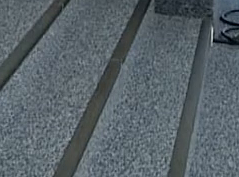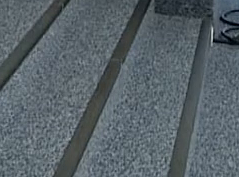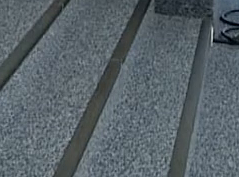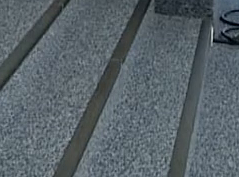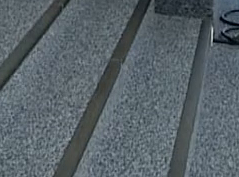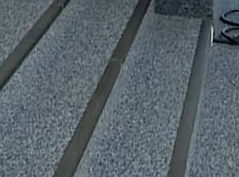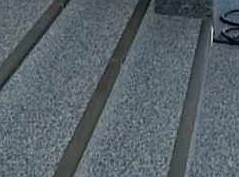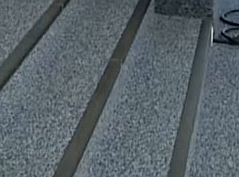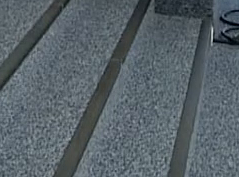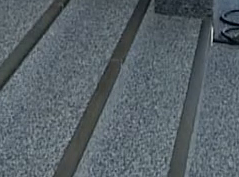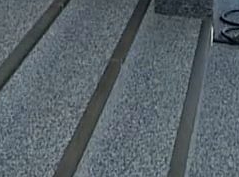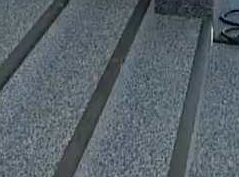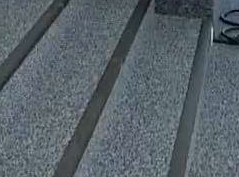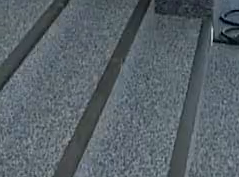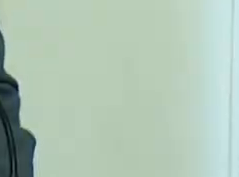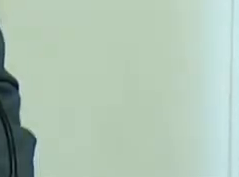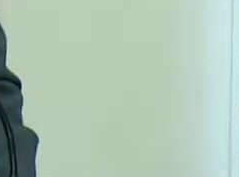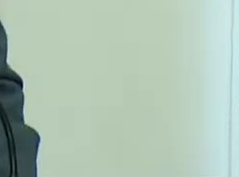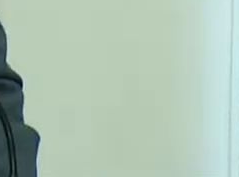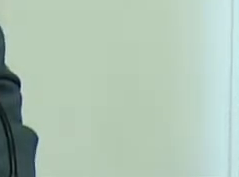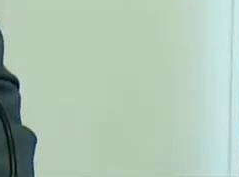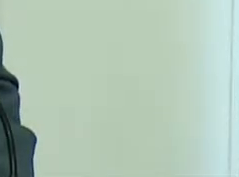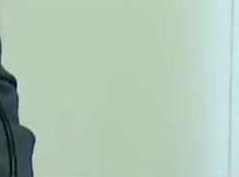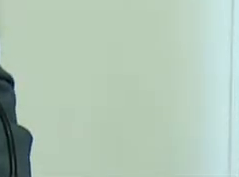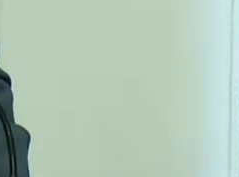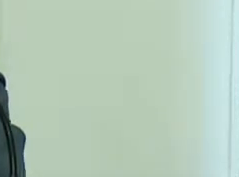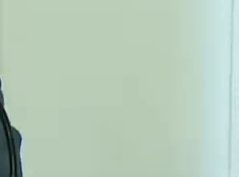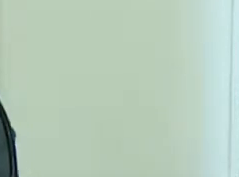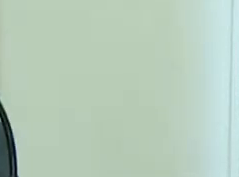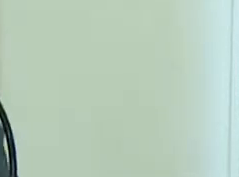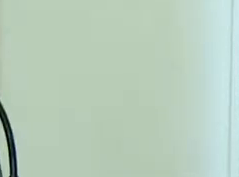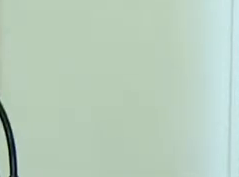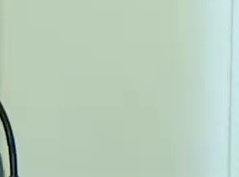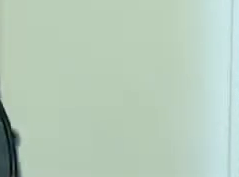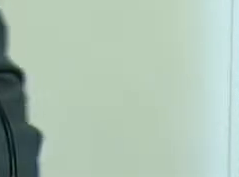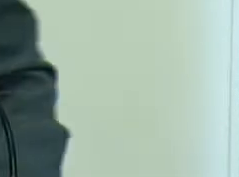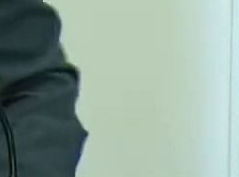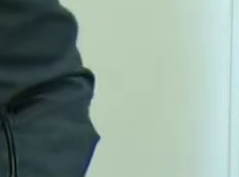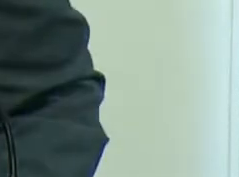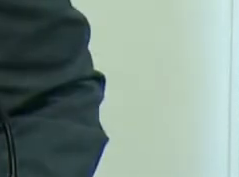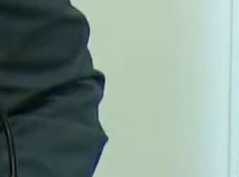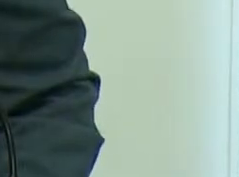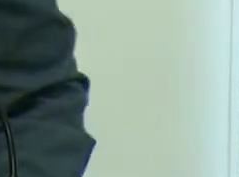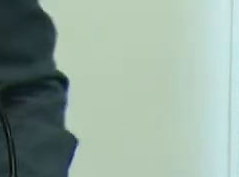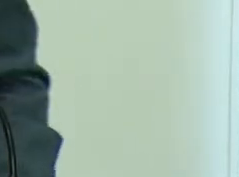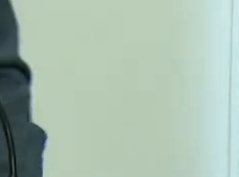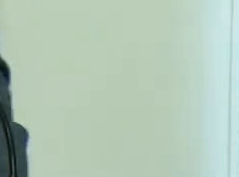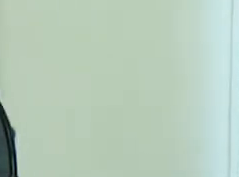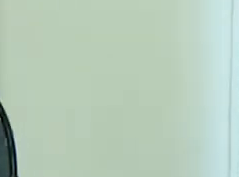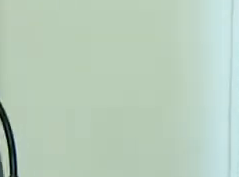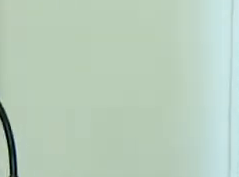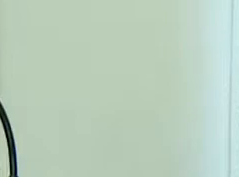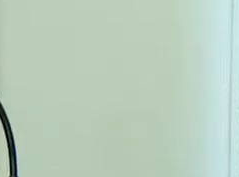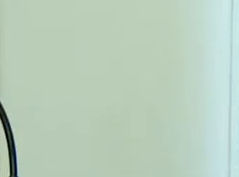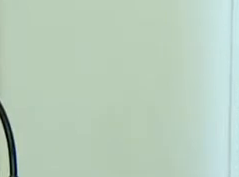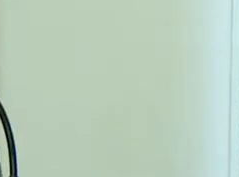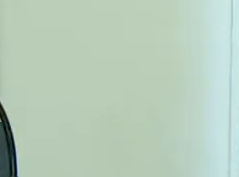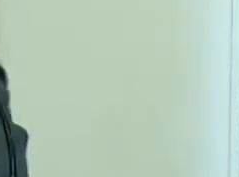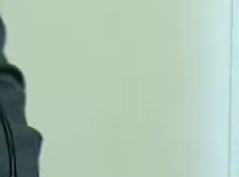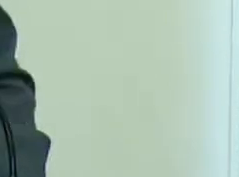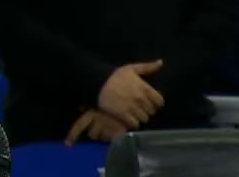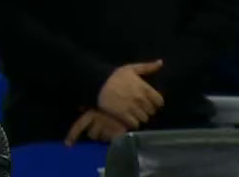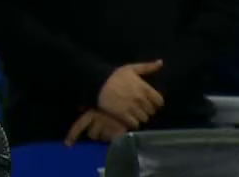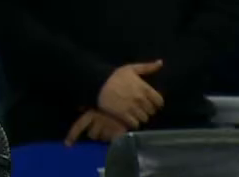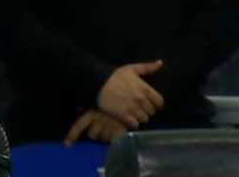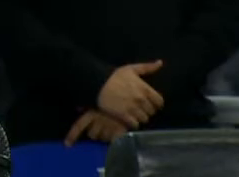Bom dia a todos e a todas. Bom dia ao público, ao pessoal do Mailasque. Bom dia, senhor presidente, bom dia, vereadores e